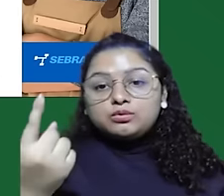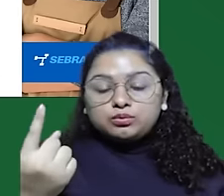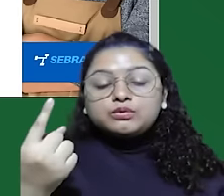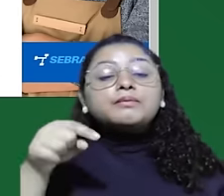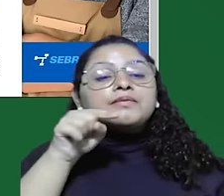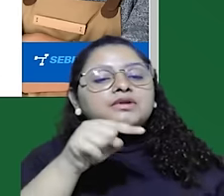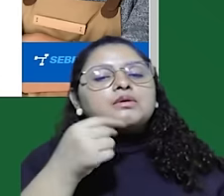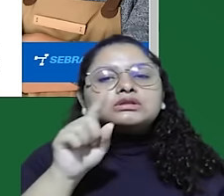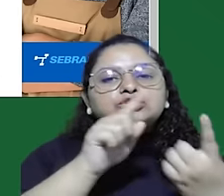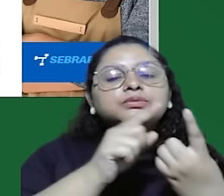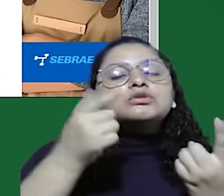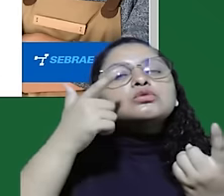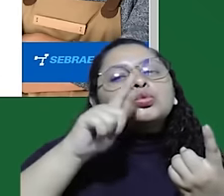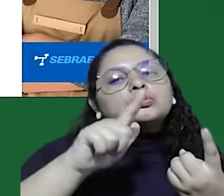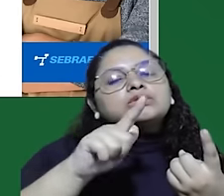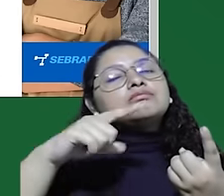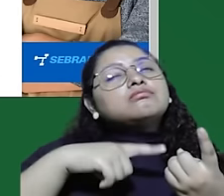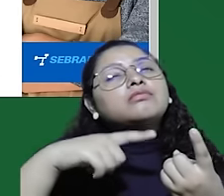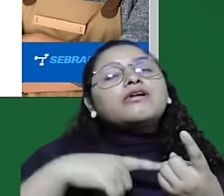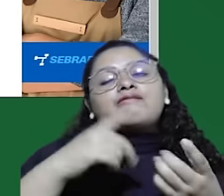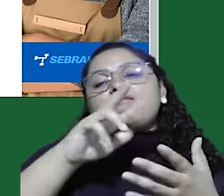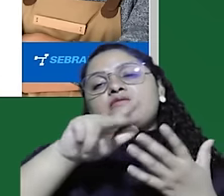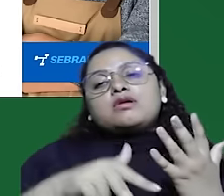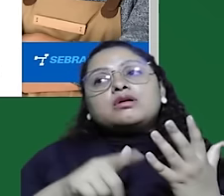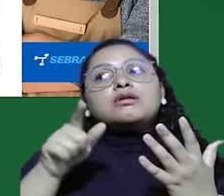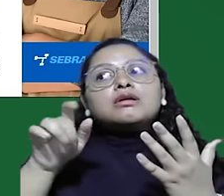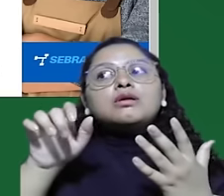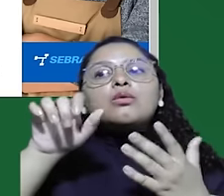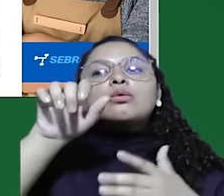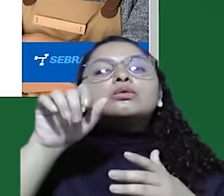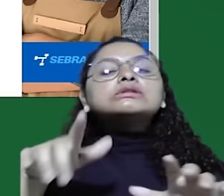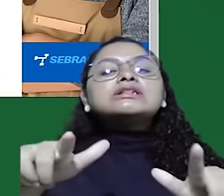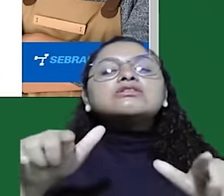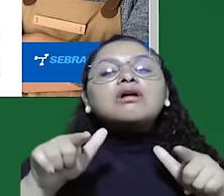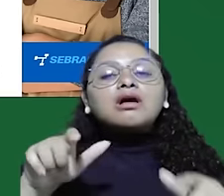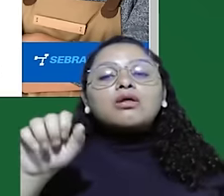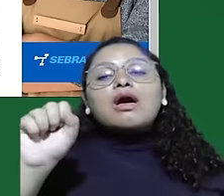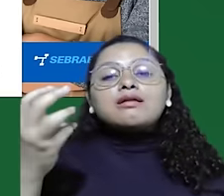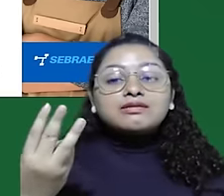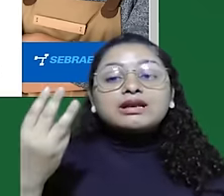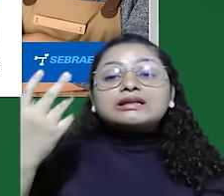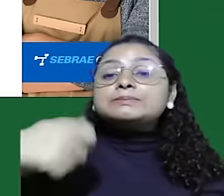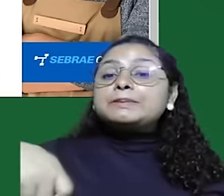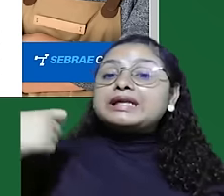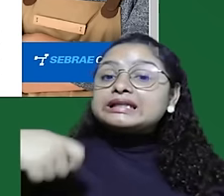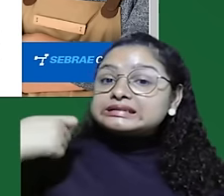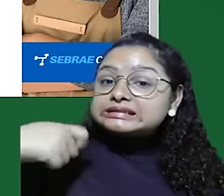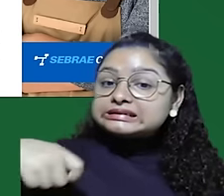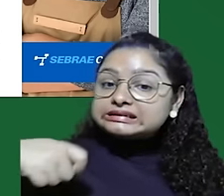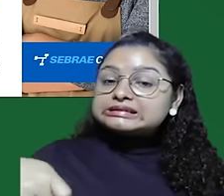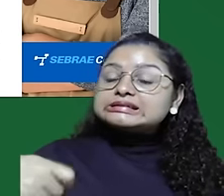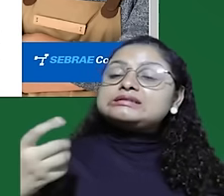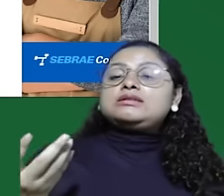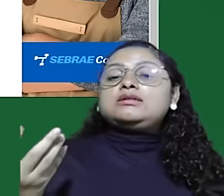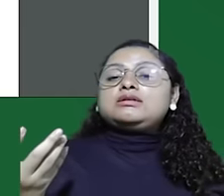atendimento a gente pega muitos casos que o certificado A3 precisa de um dispositivo